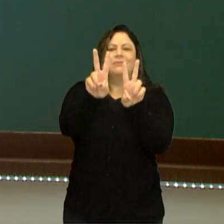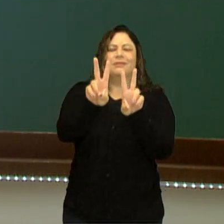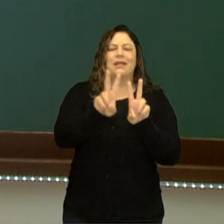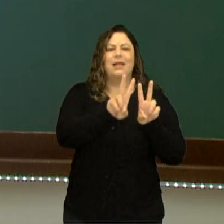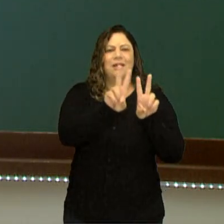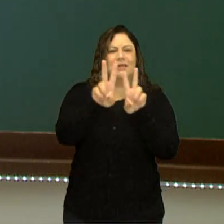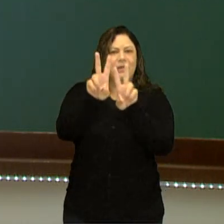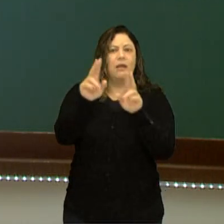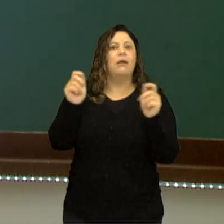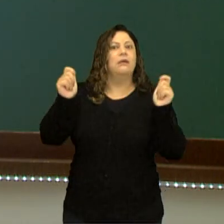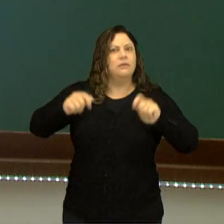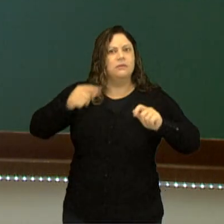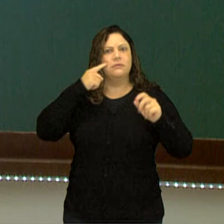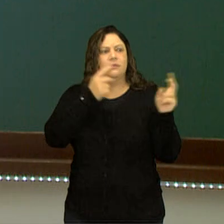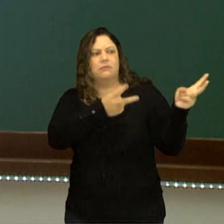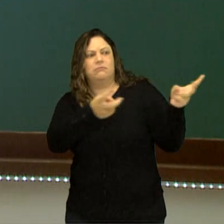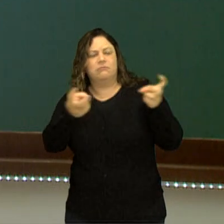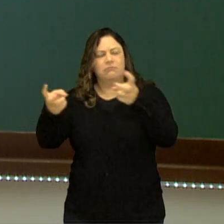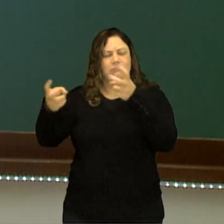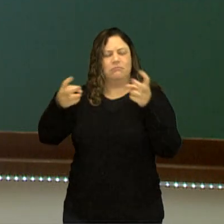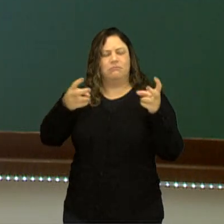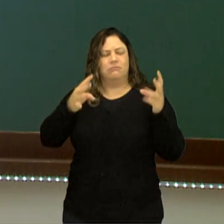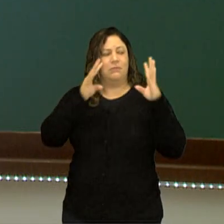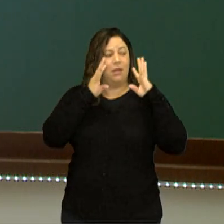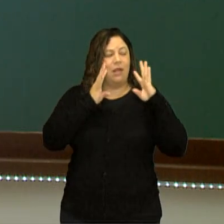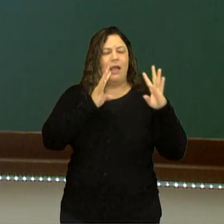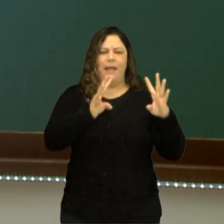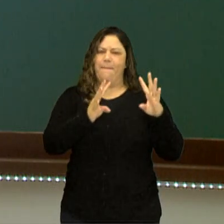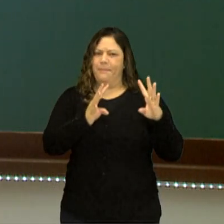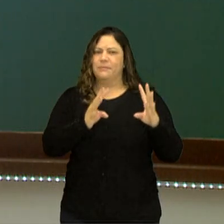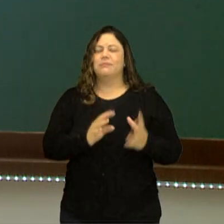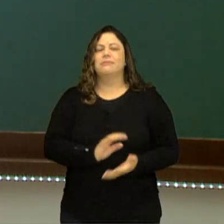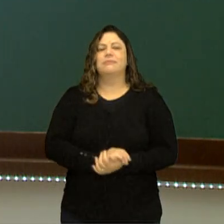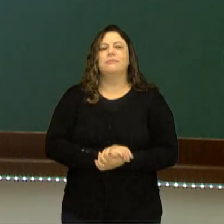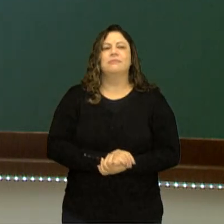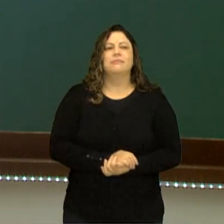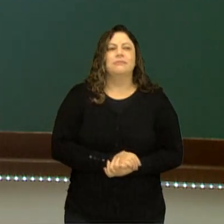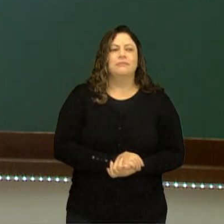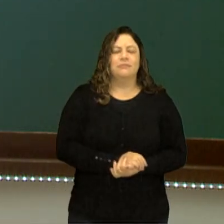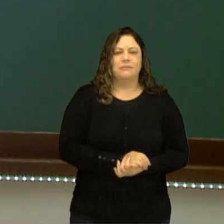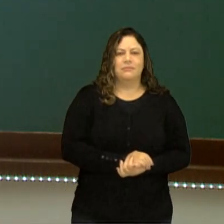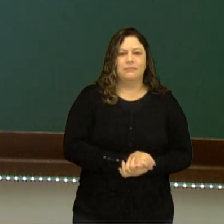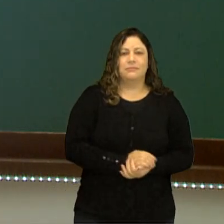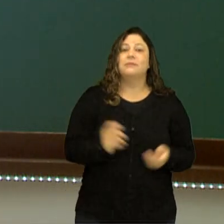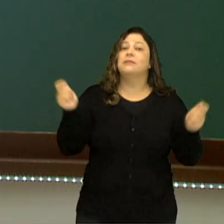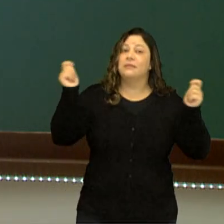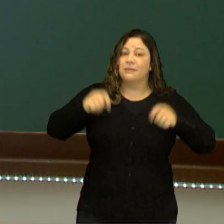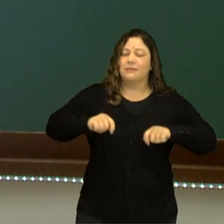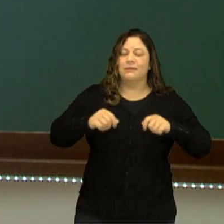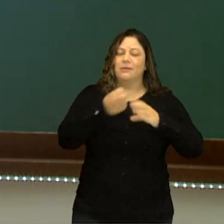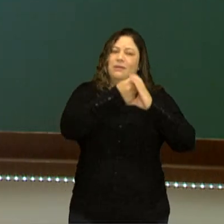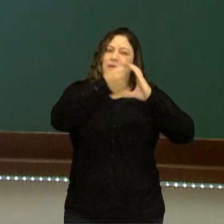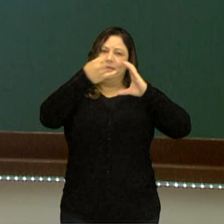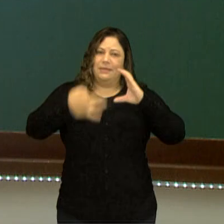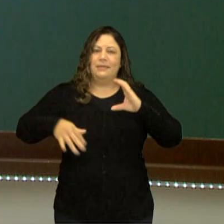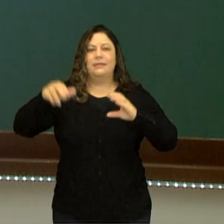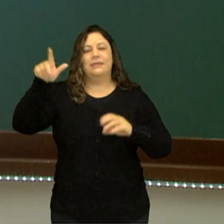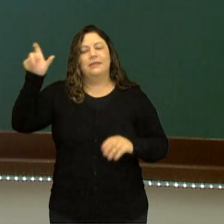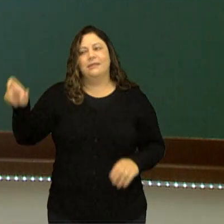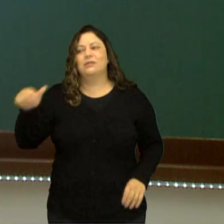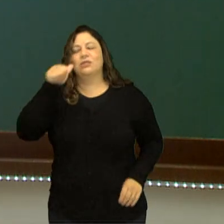ela tenta cativar, prender a atenção, chamar a atenção dele. Então, podemos atribuir essa característica a ela